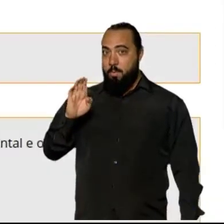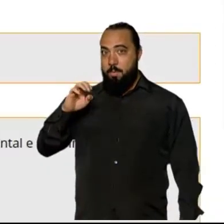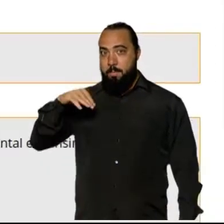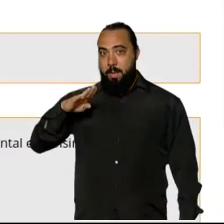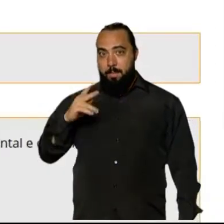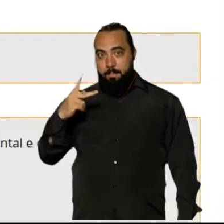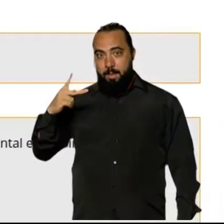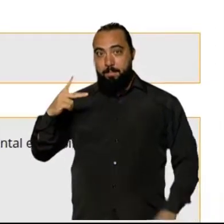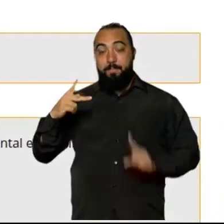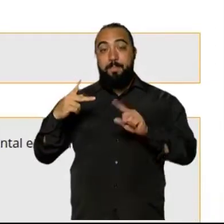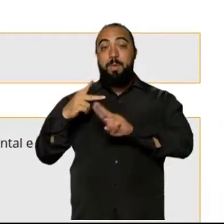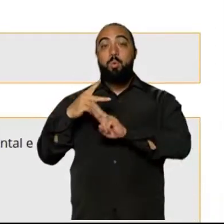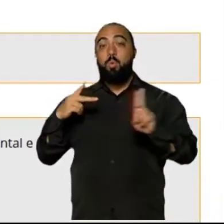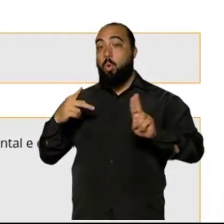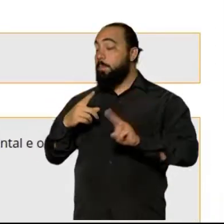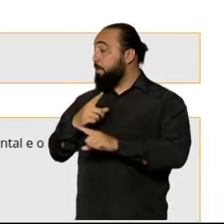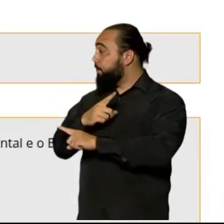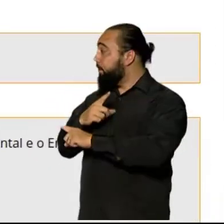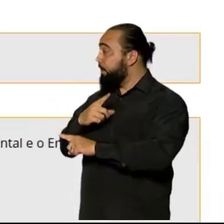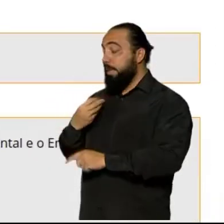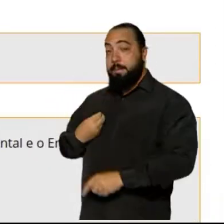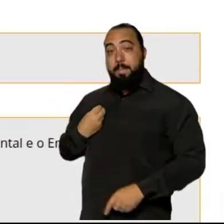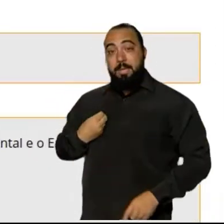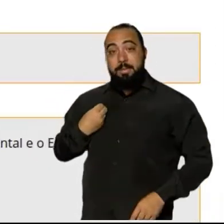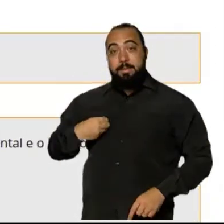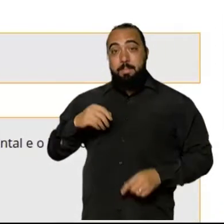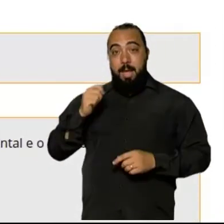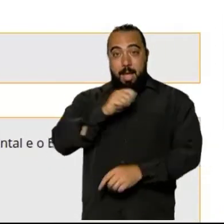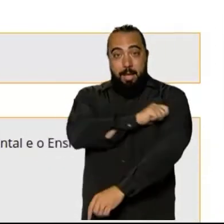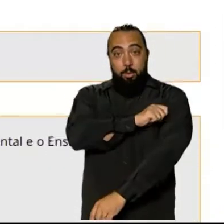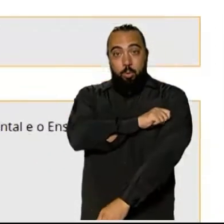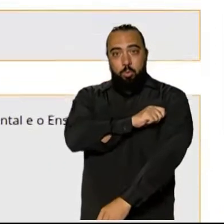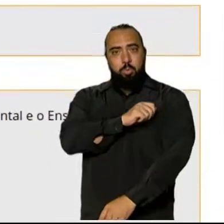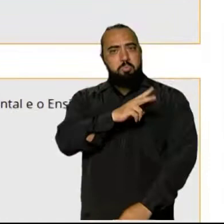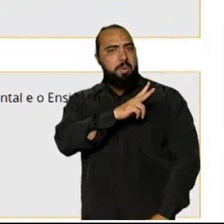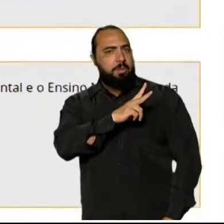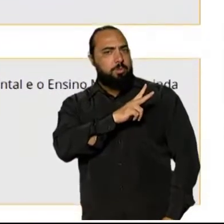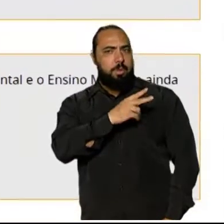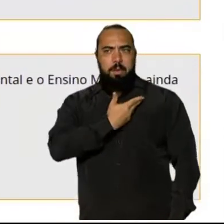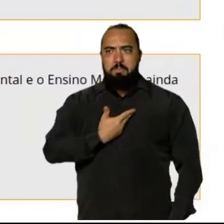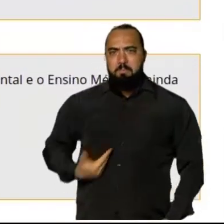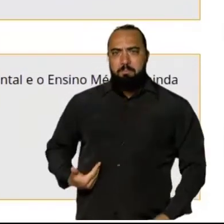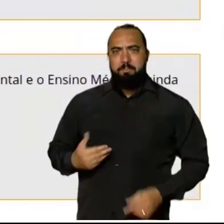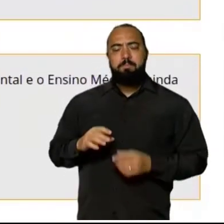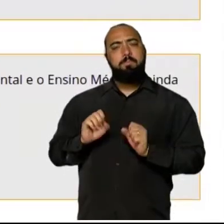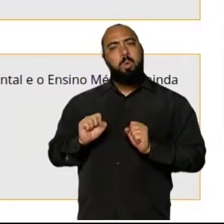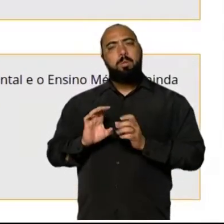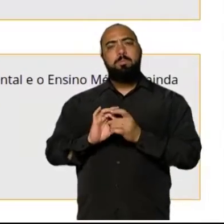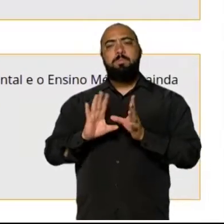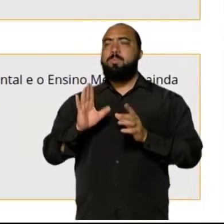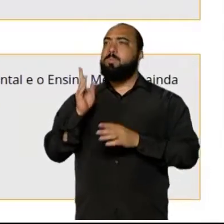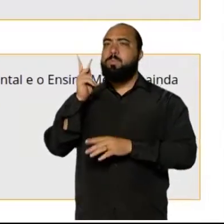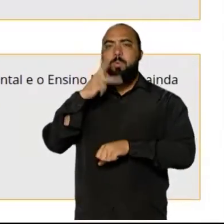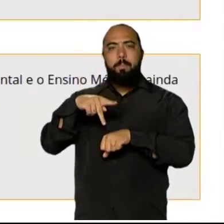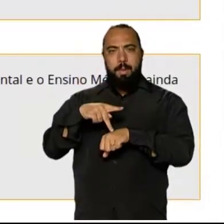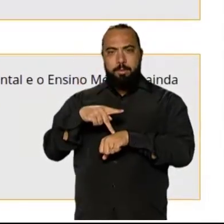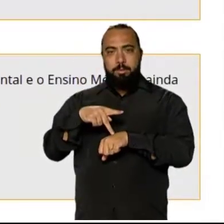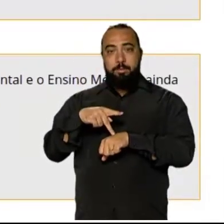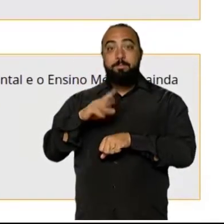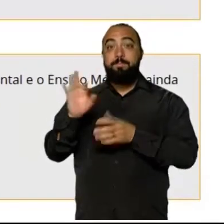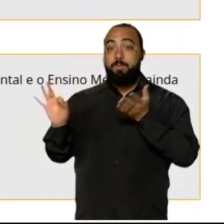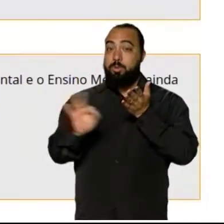Apesar do nome, podem participar alunos tanto de escolas públicas como privadas de todo o país. As inscrições são